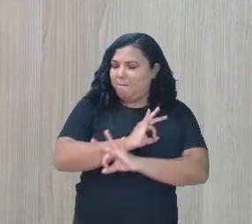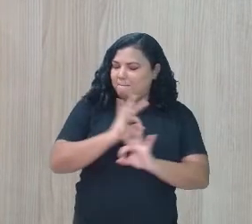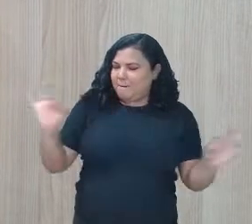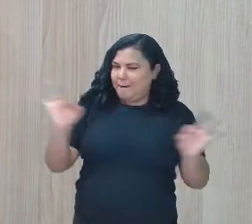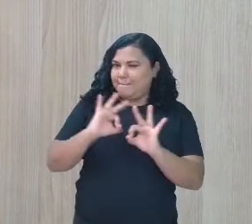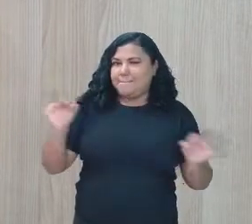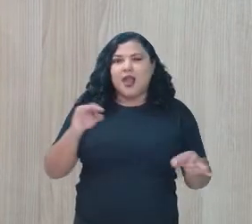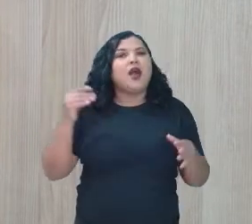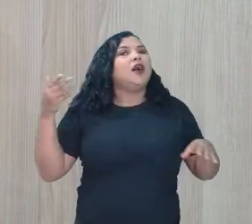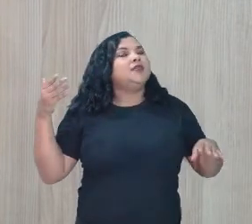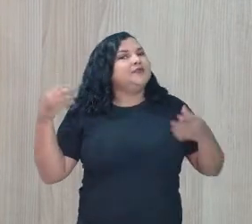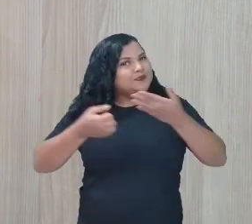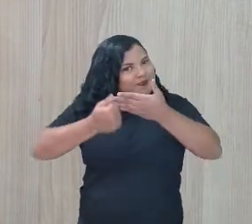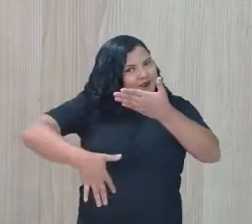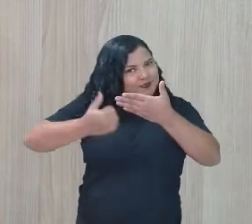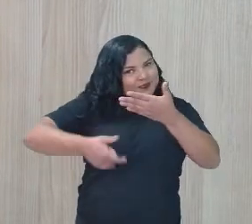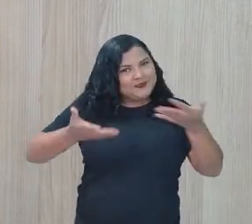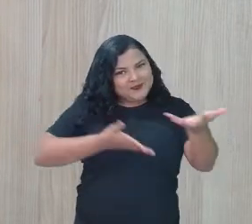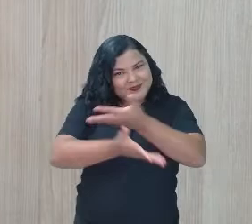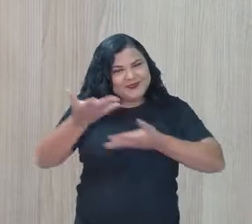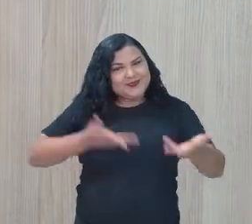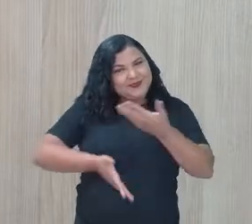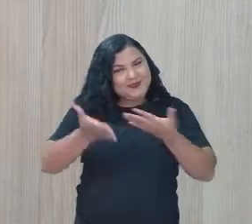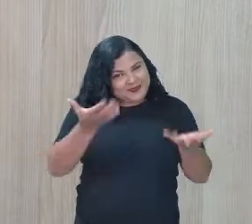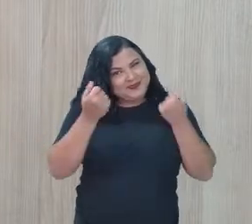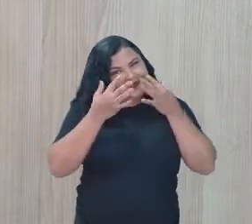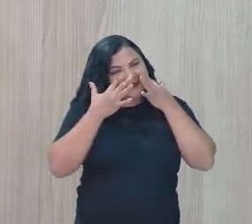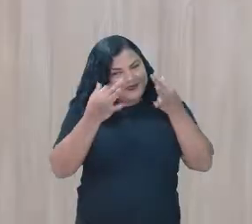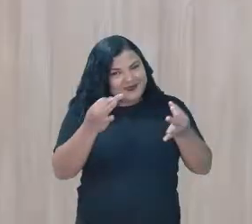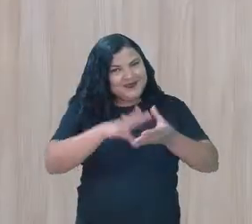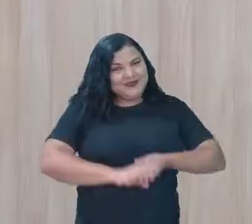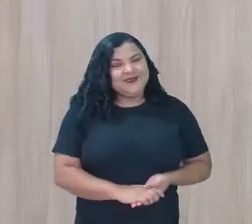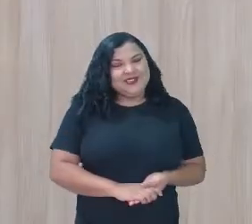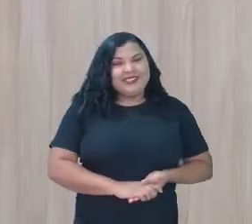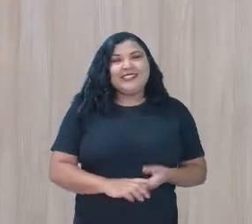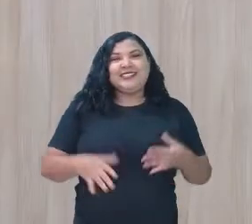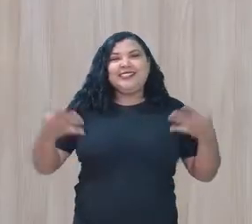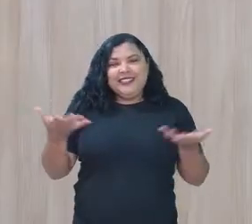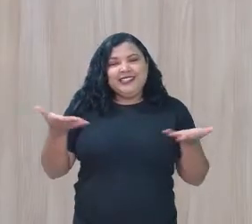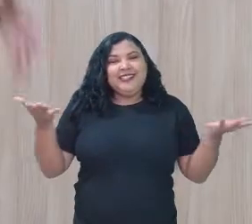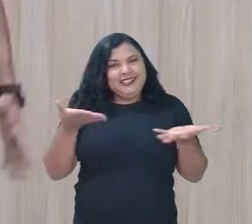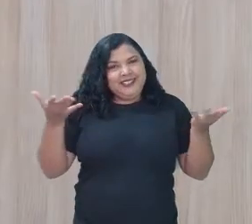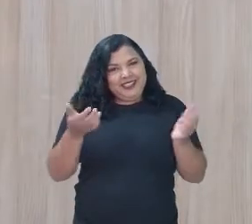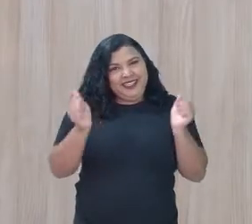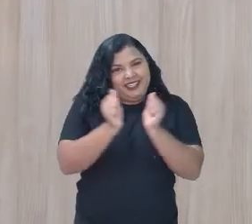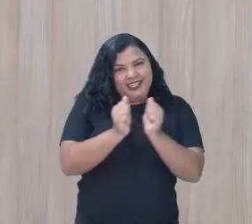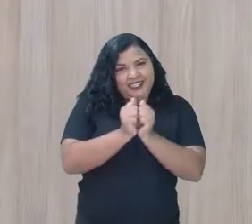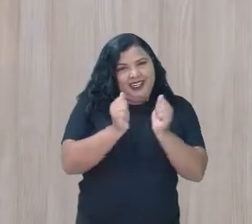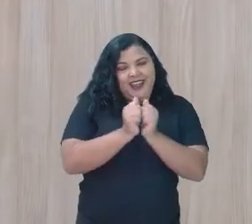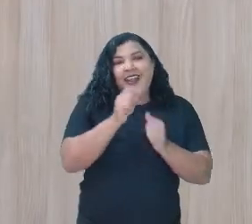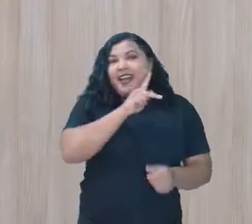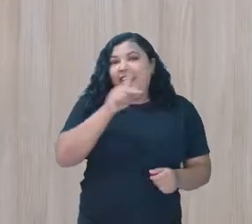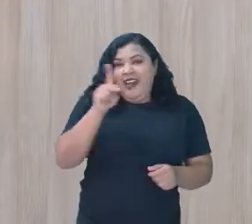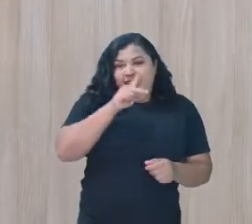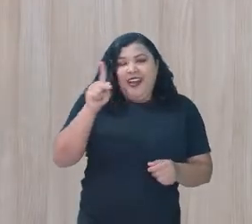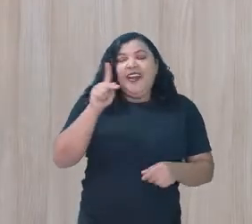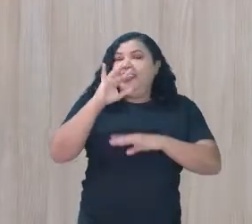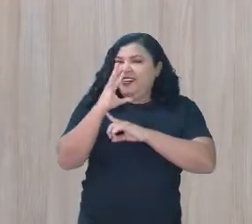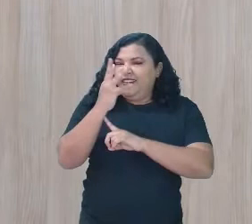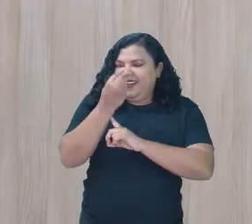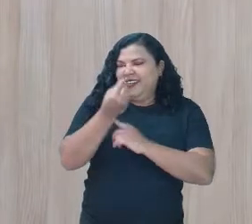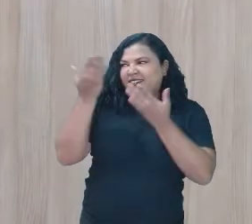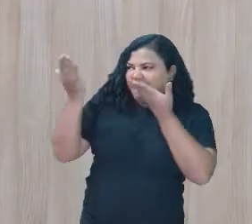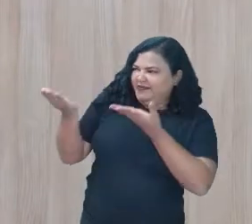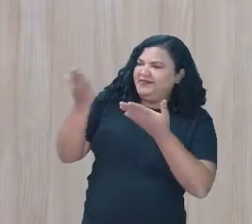topada. Entra no chat e vem embora assistir. Vamos embora, galera. Hoje quem está conosco aqui é Dini, professora de